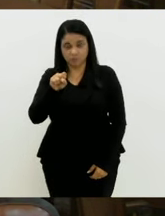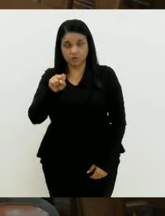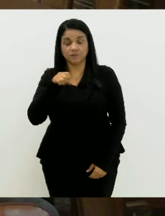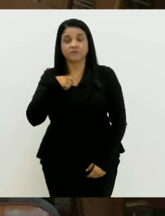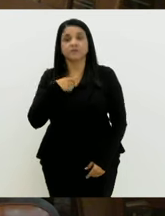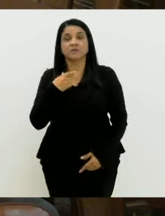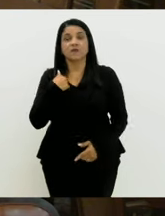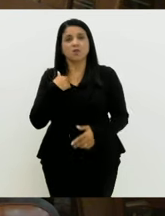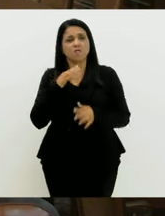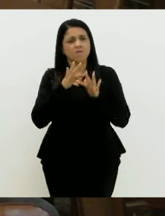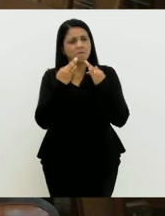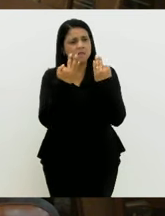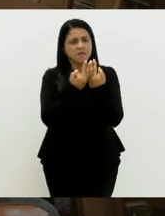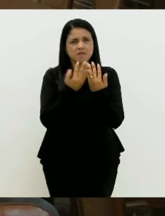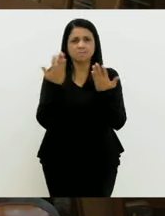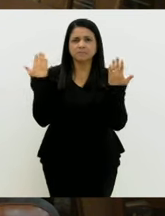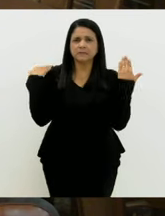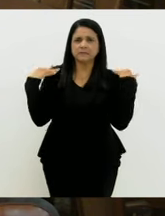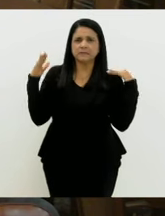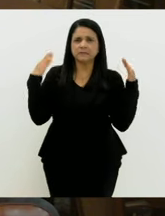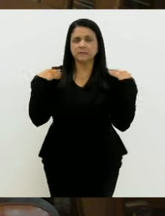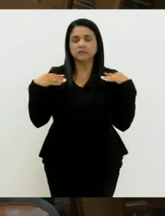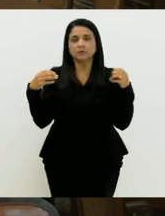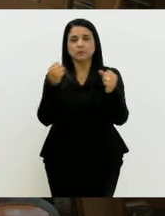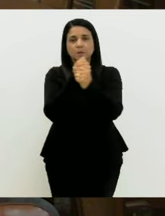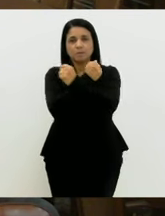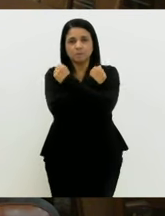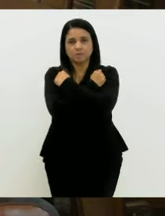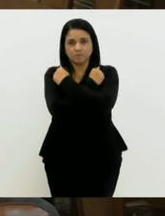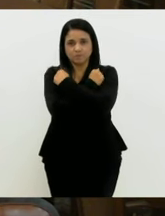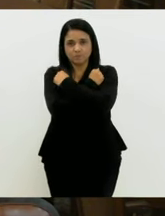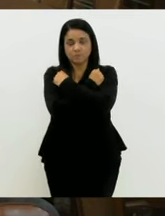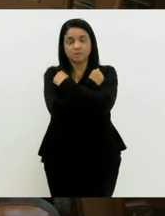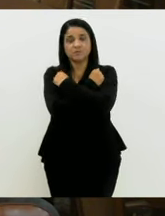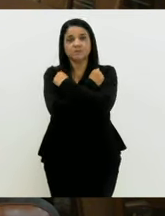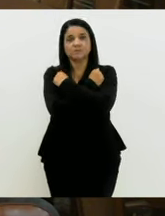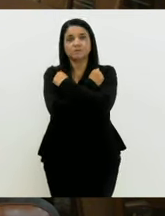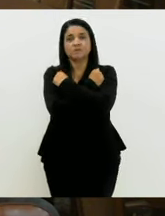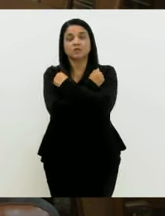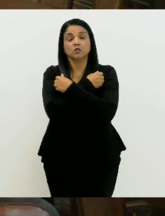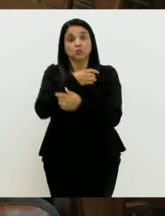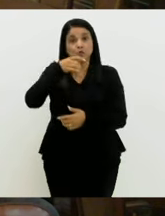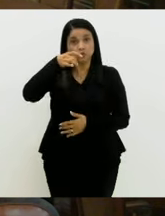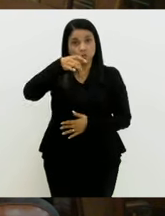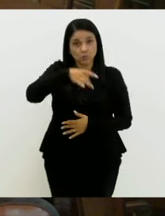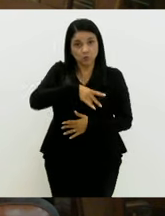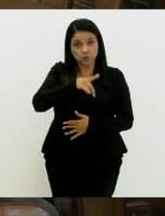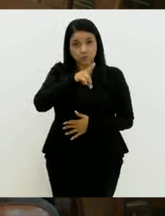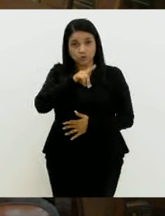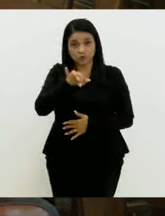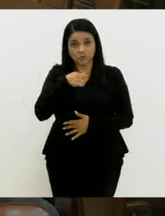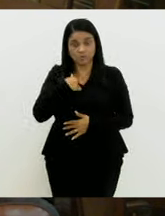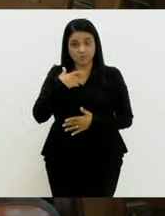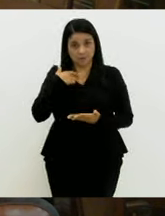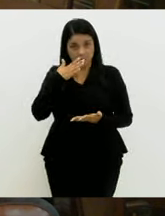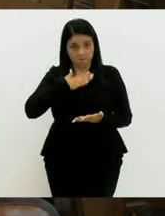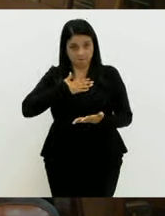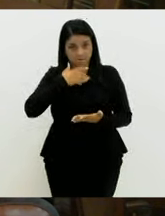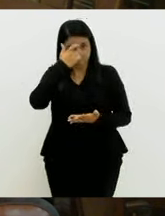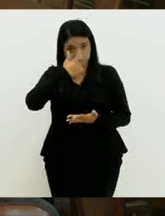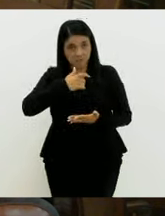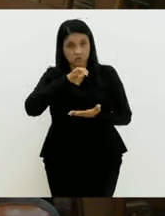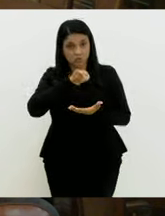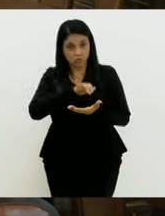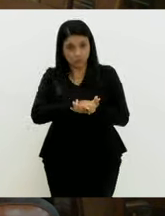família em Búzios na última semana. E no último dia em que estávamos lá, minha esposa teve um pequeno